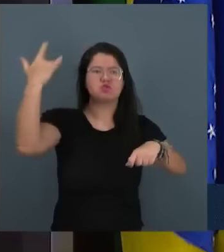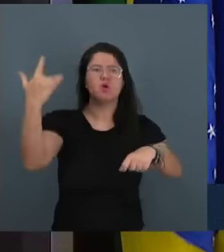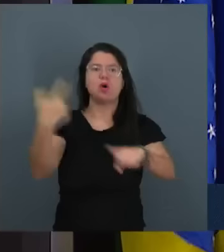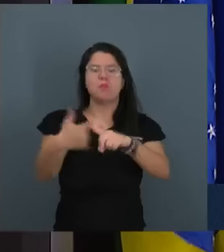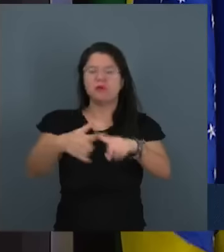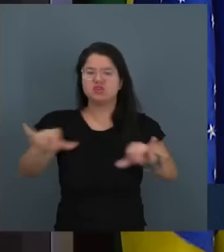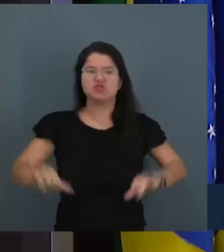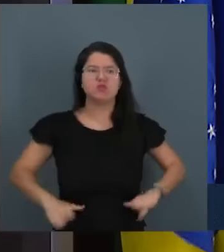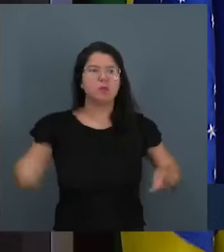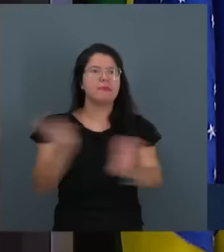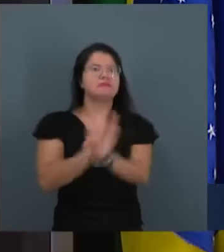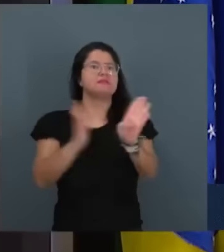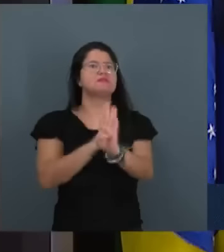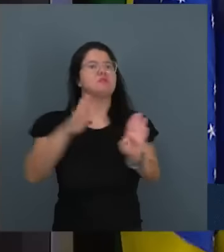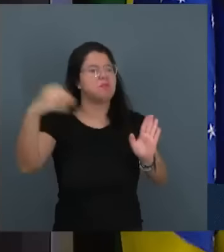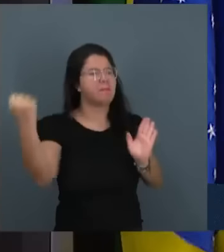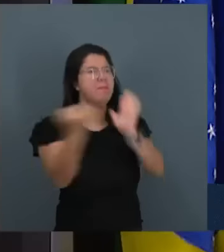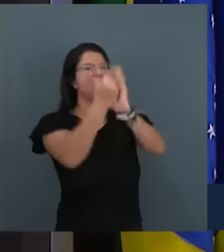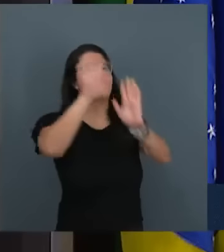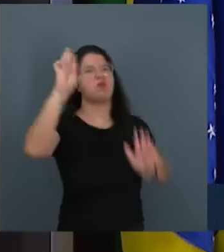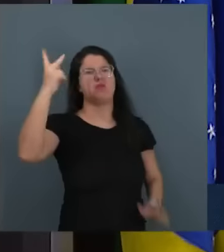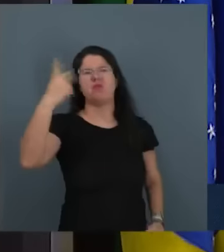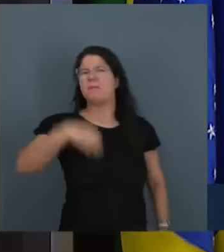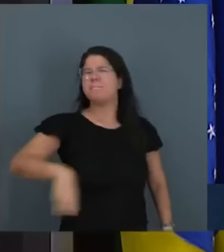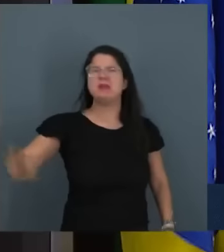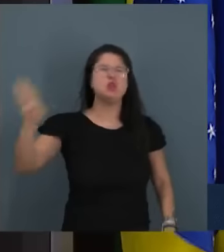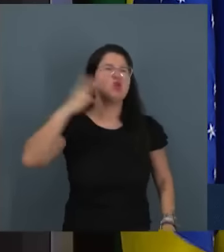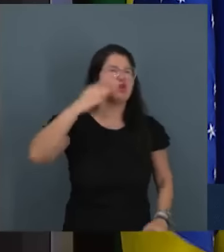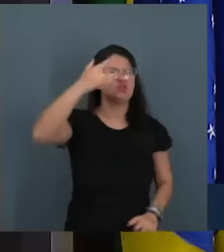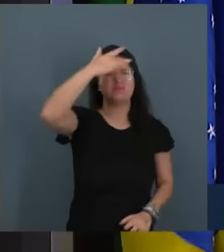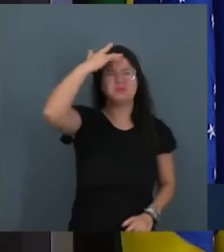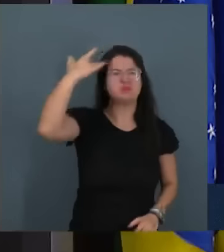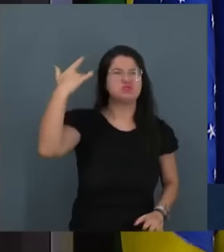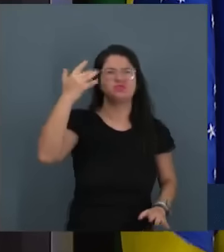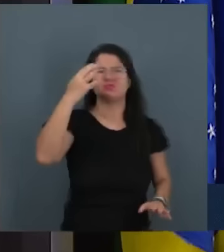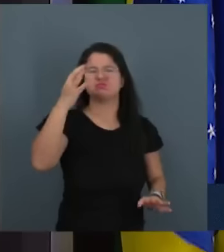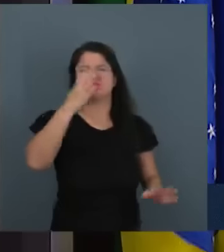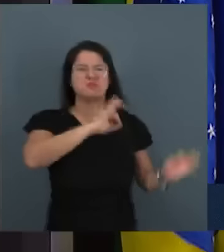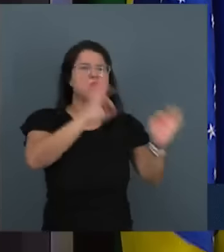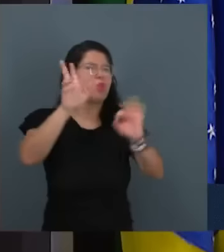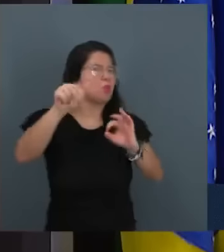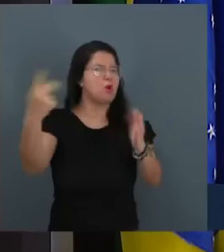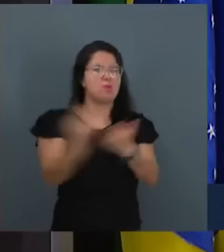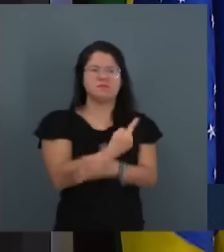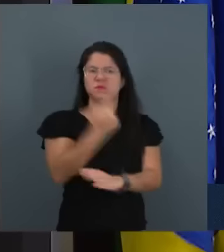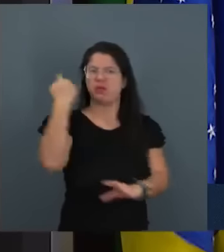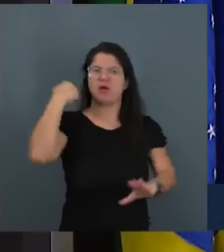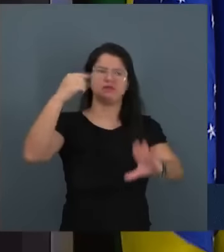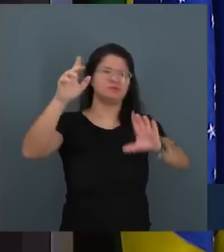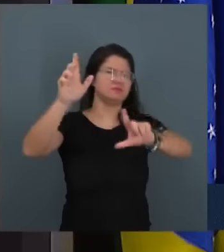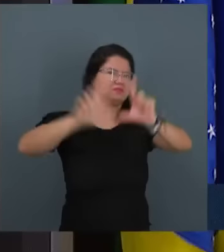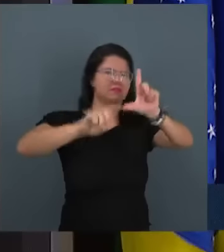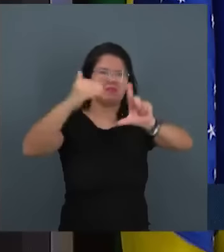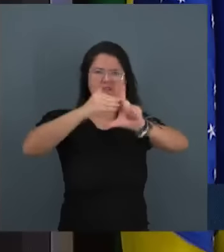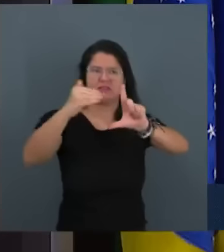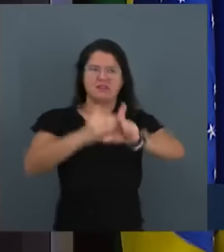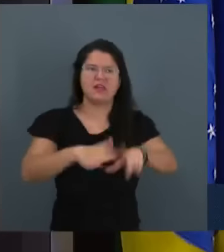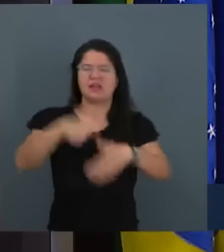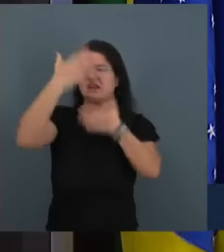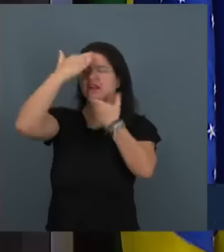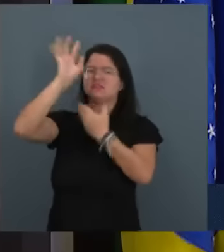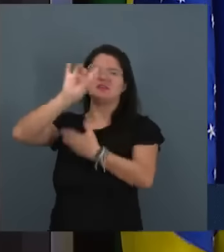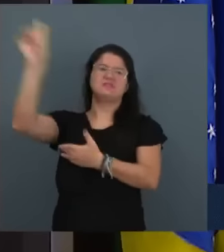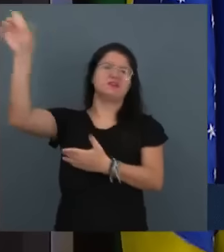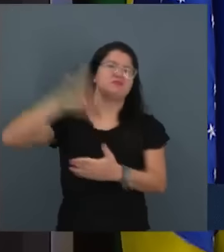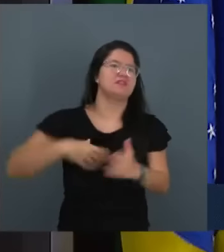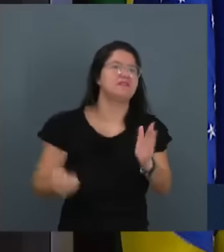Foi histórico. Deu milhões de acessos. TV Senado nunca tinha visto isso. Graças a Deus, senhor presidente, existem